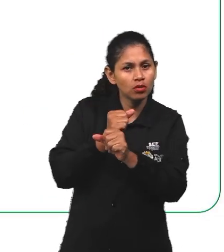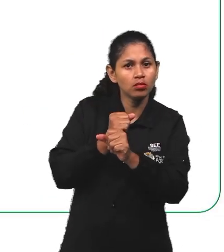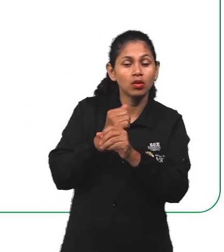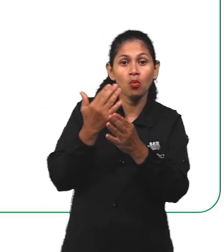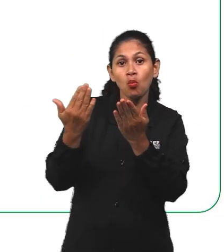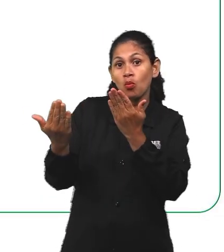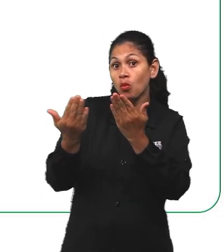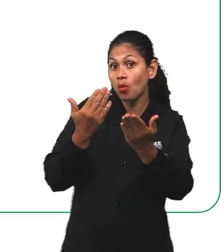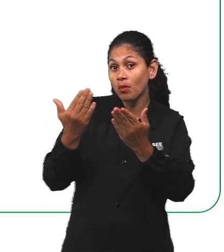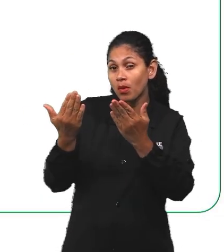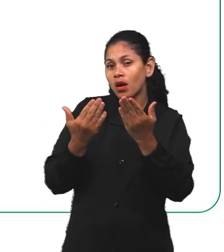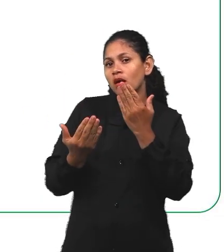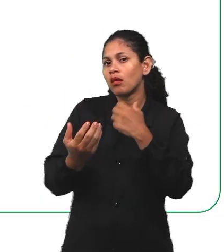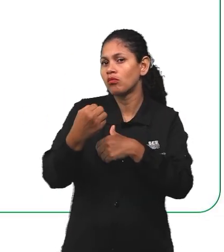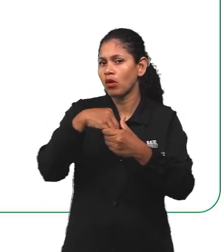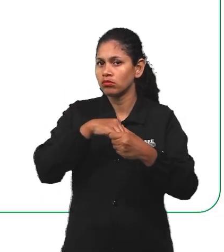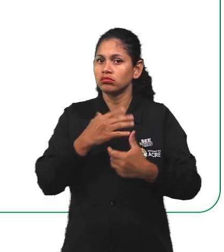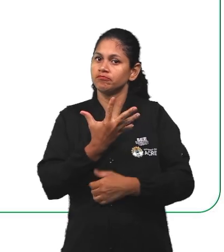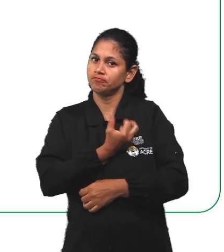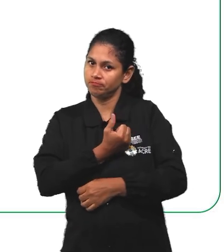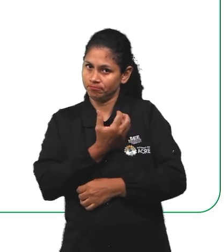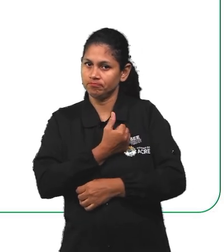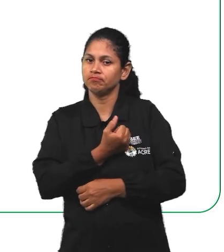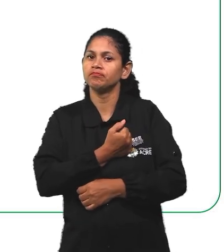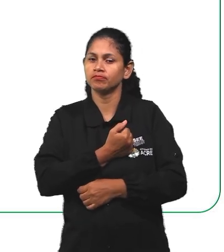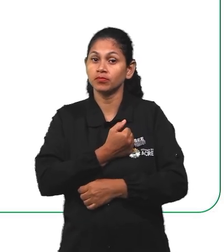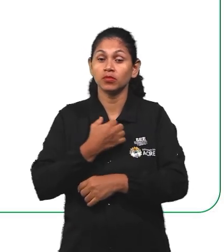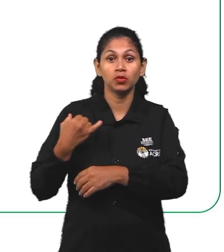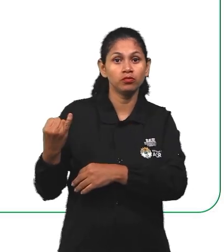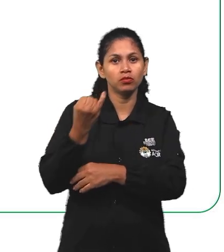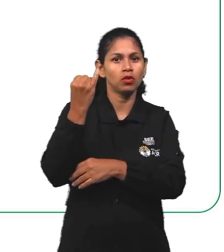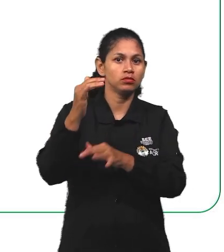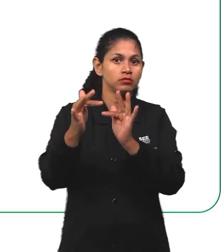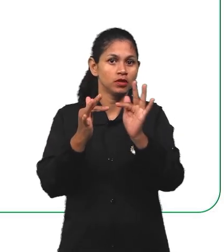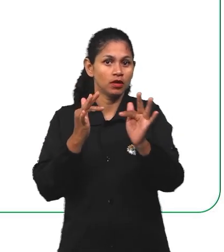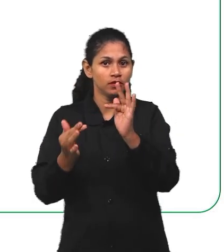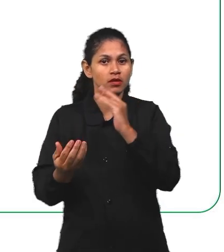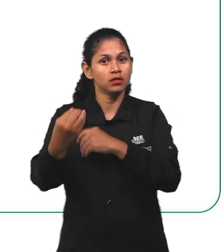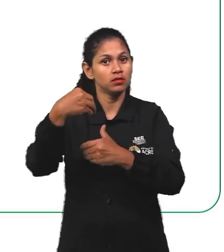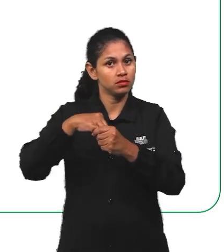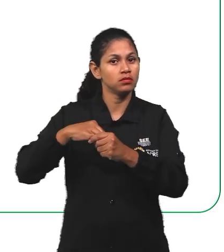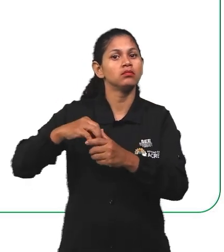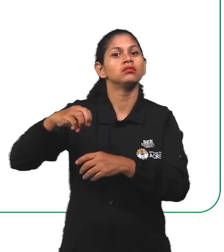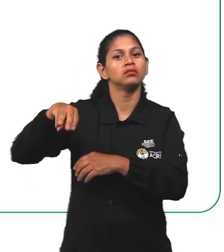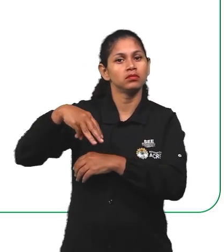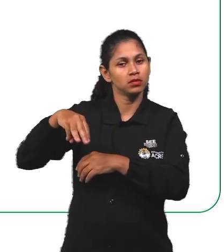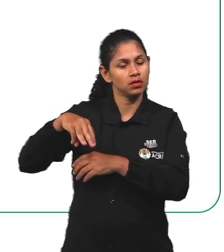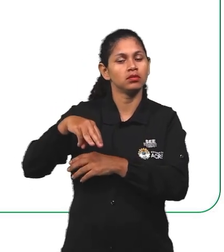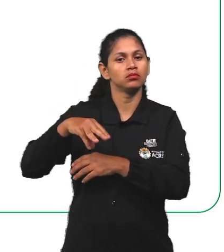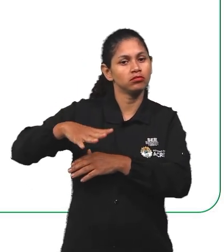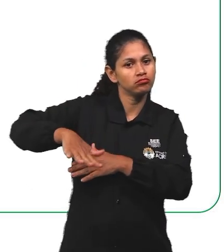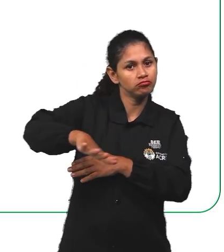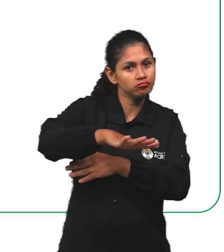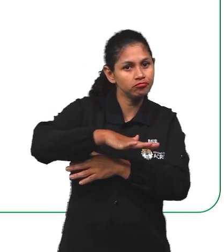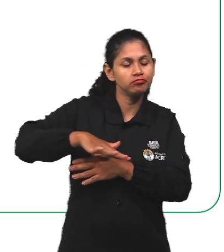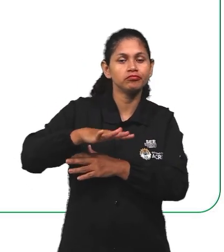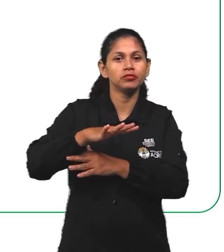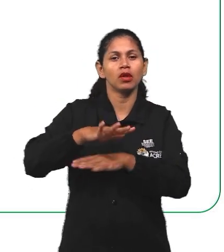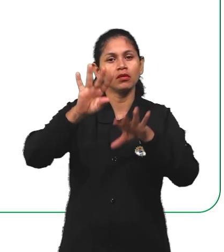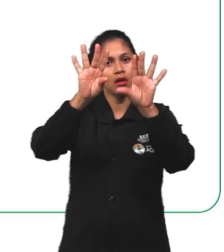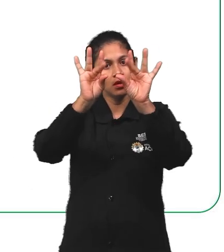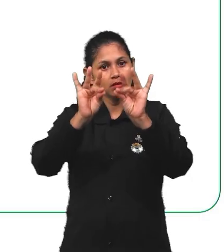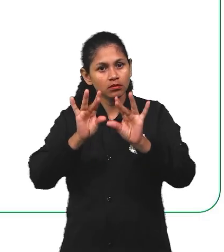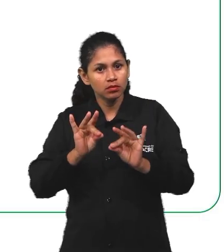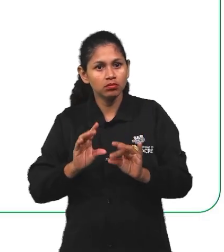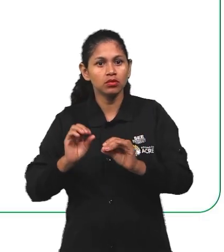comparado numericamente, sendo fundamental na física e na matemática para descrever fenômenos com números